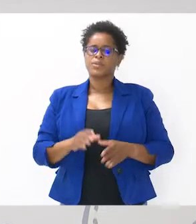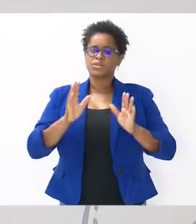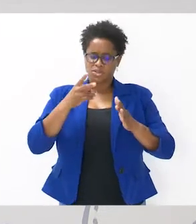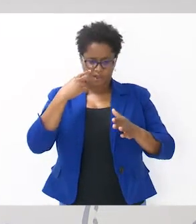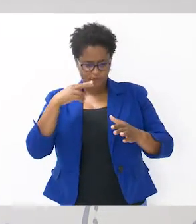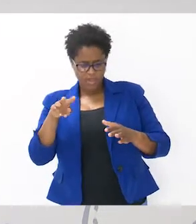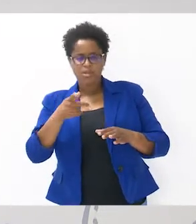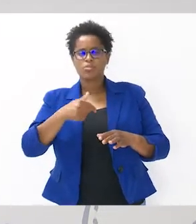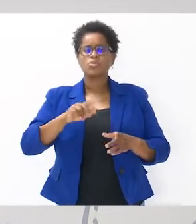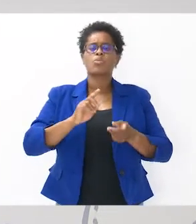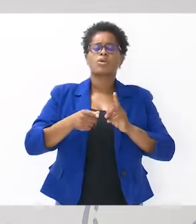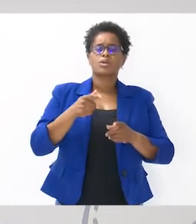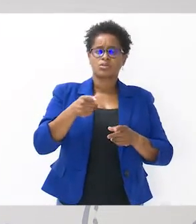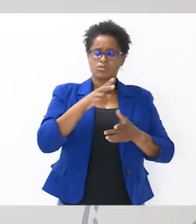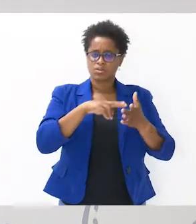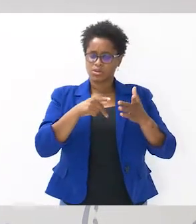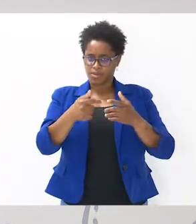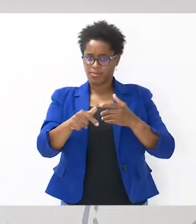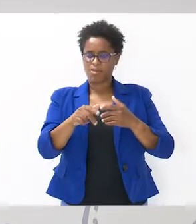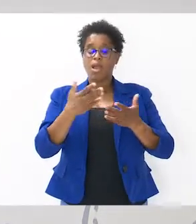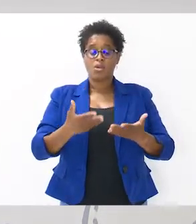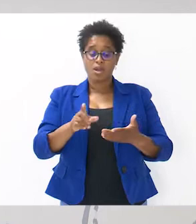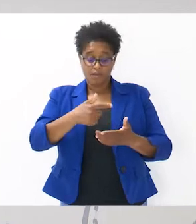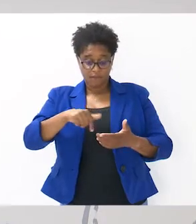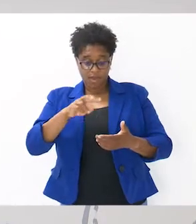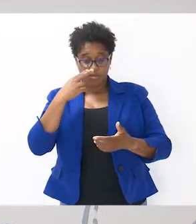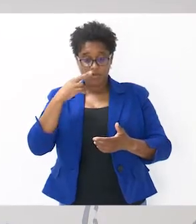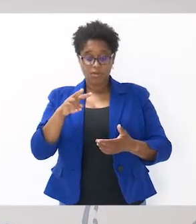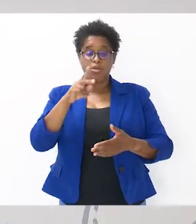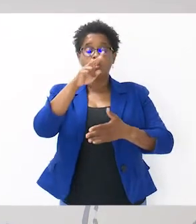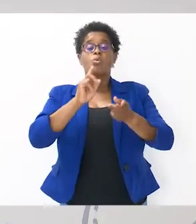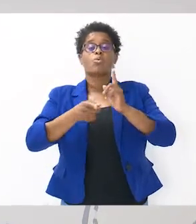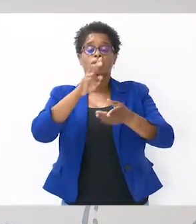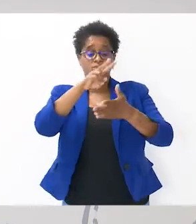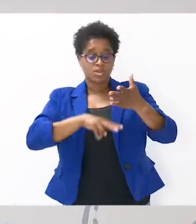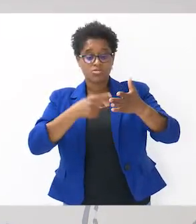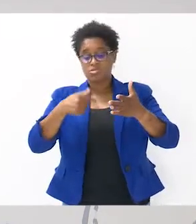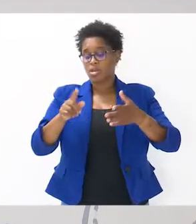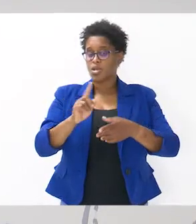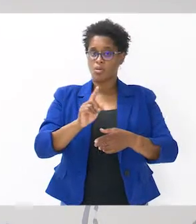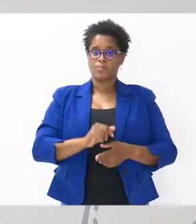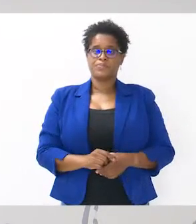Já vimos o que é que o texto tem. Agora vamos ver o que é que o texto não tem.